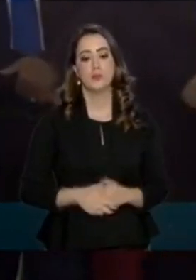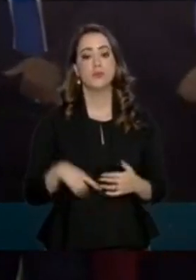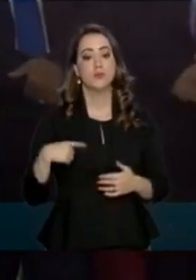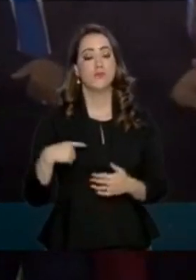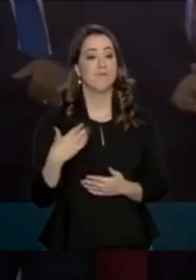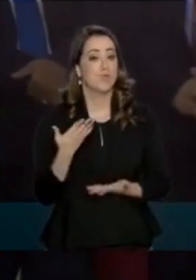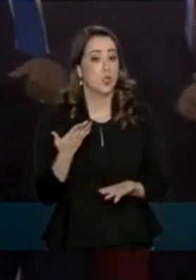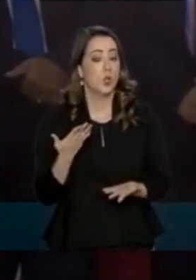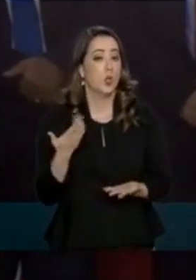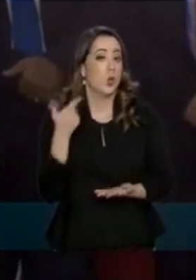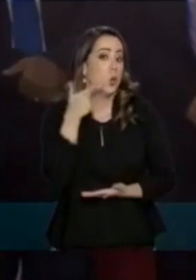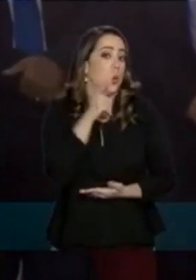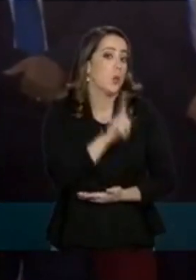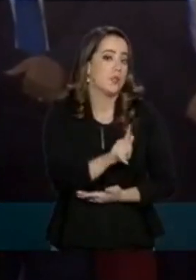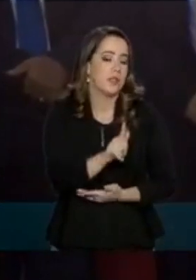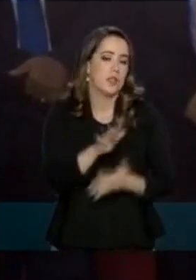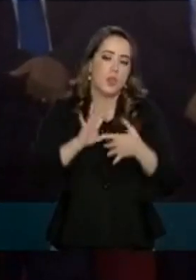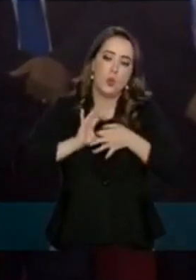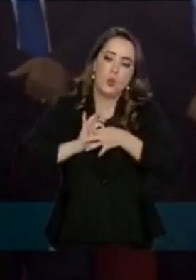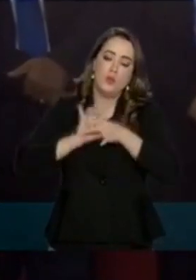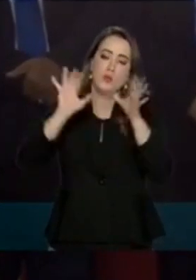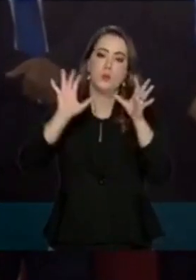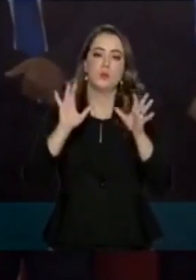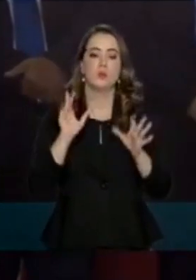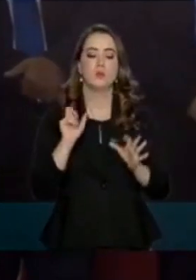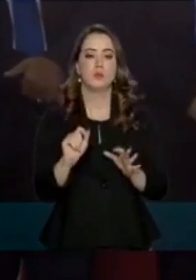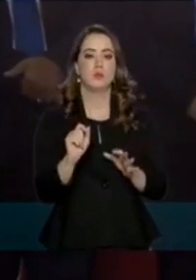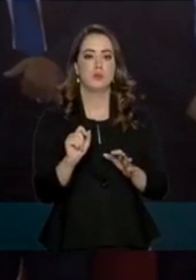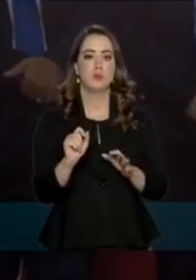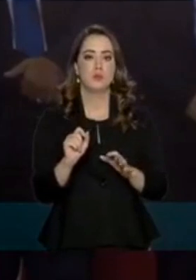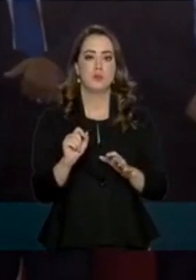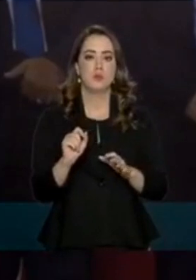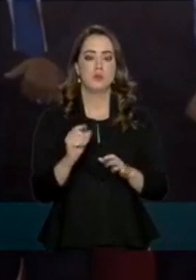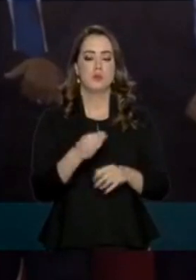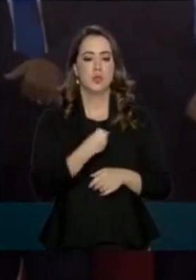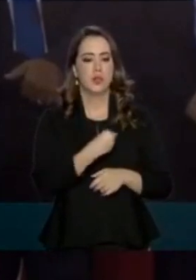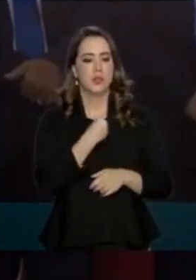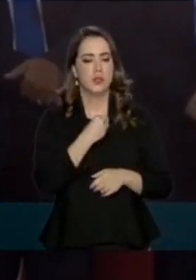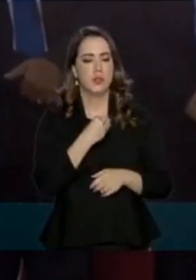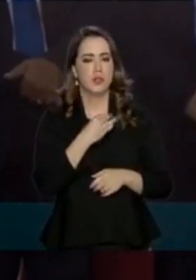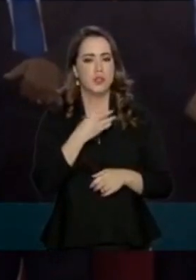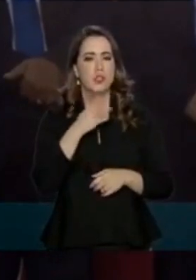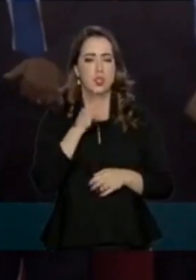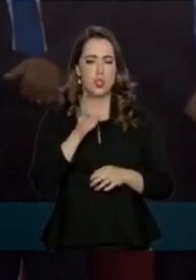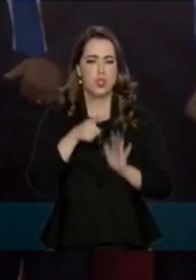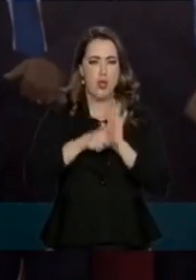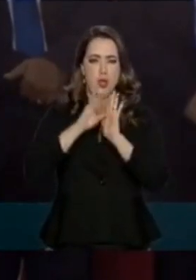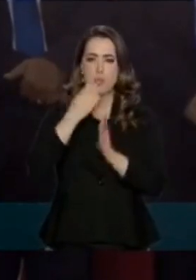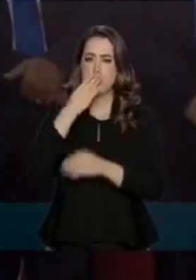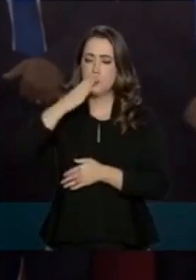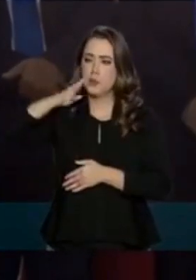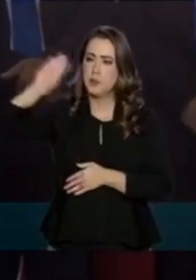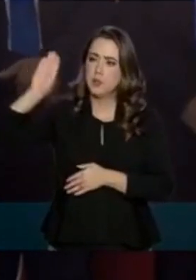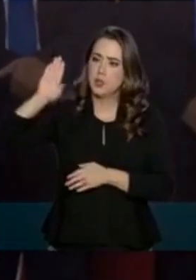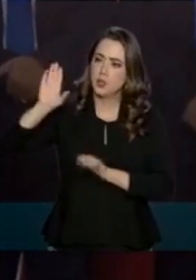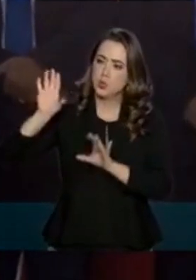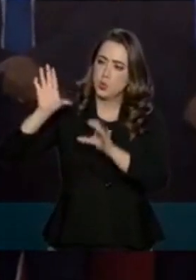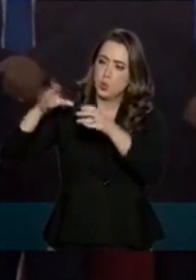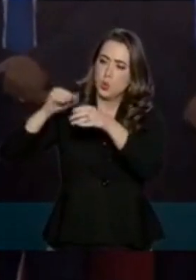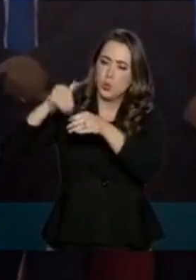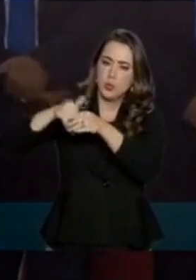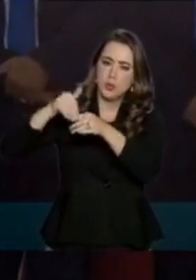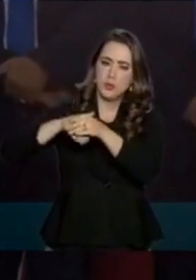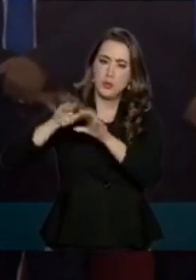Consegui, com liberdade, que havia prometido durante o período eleitoral, formar